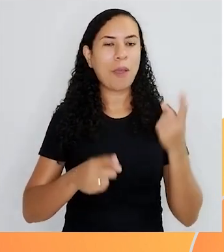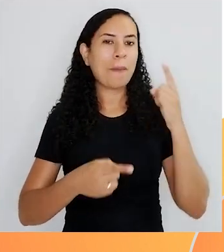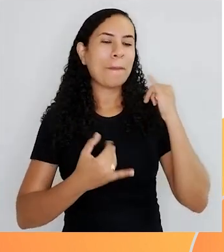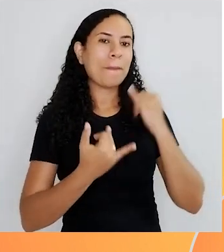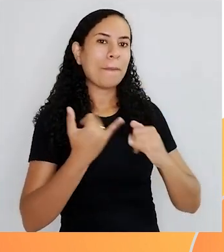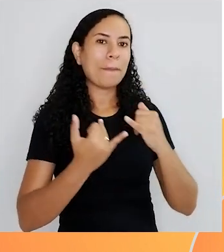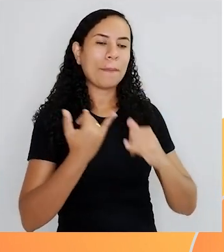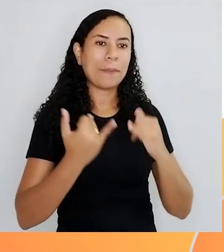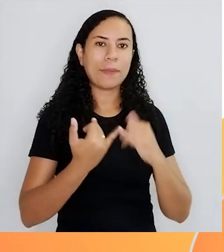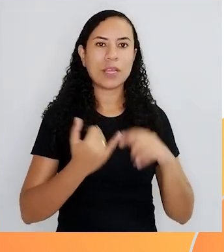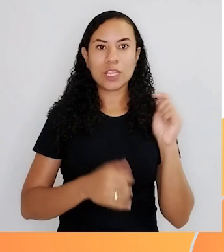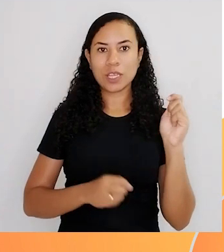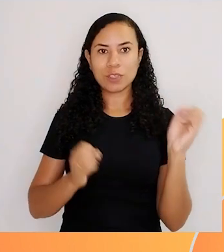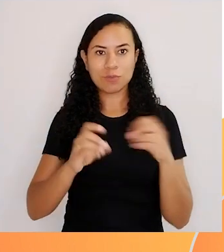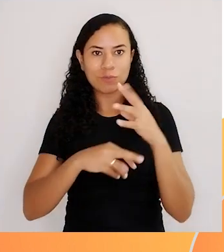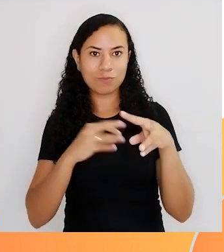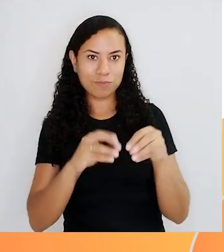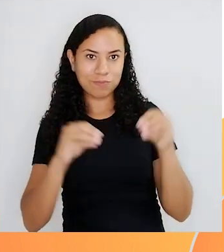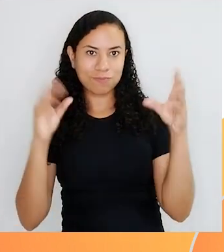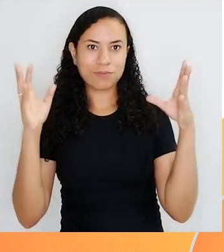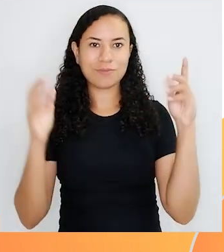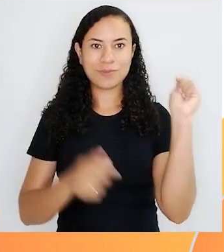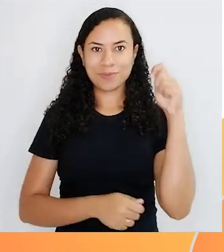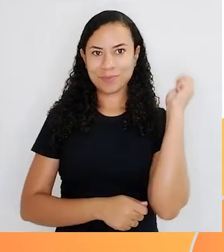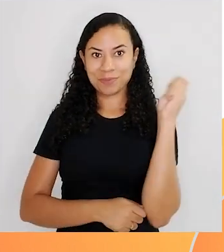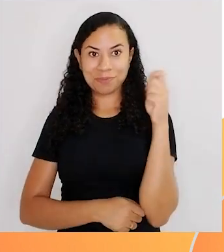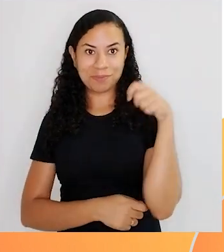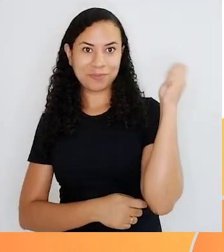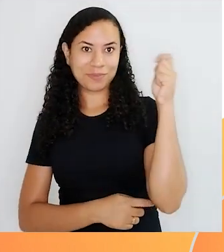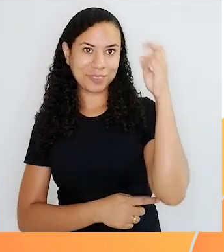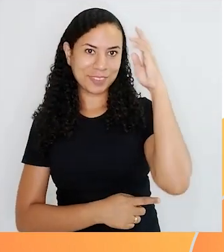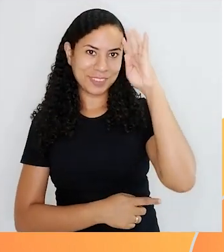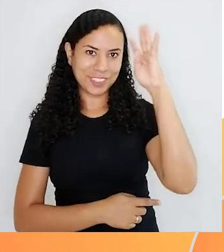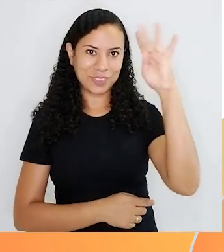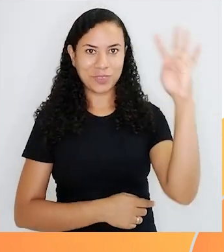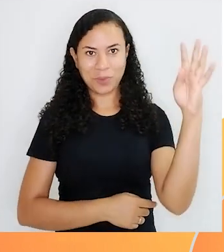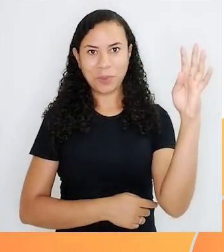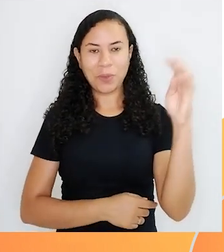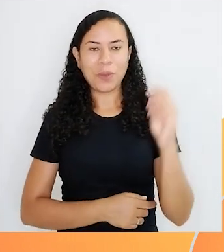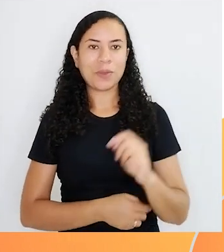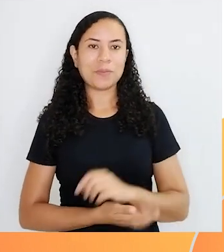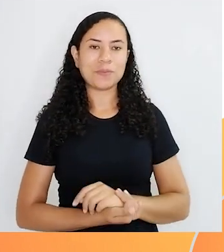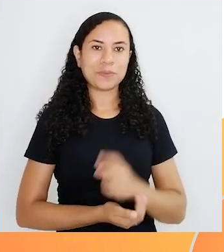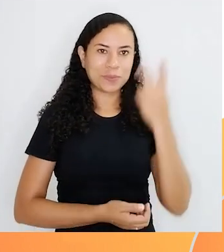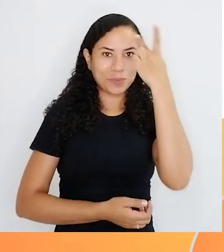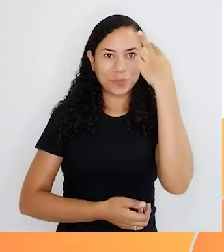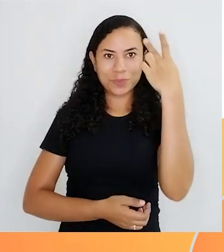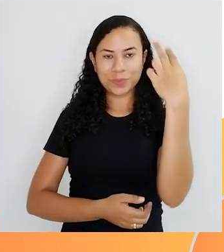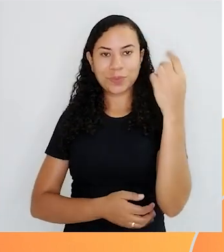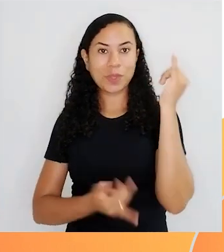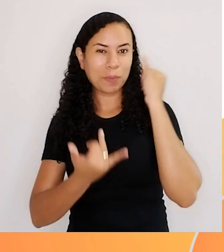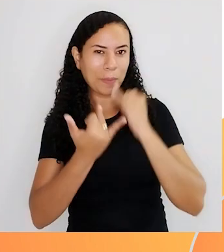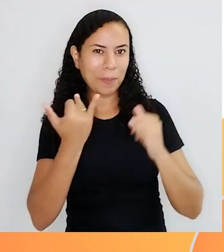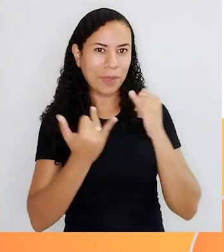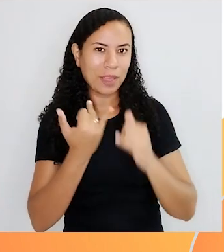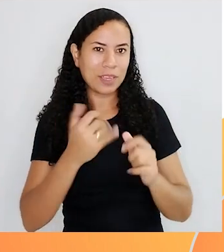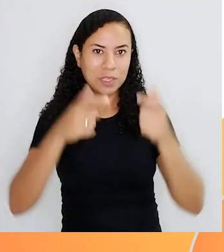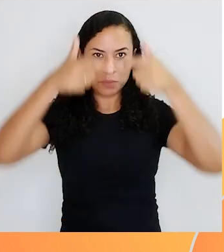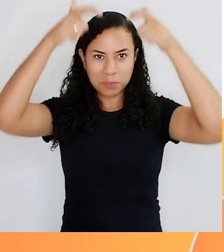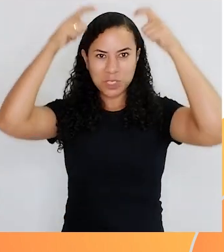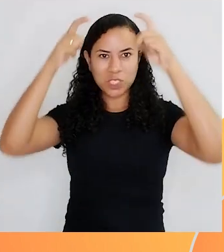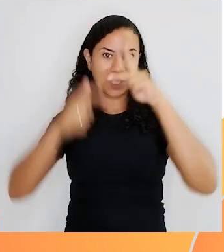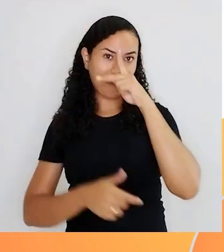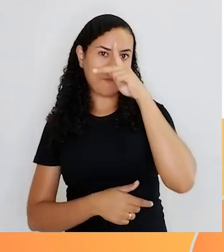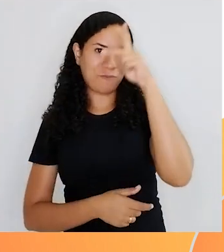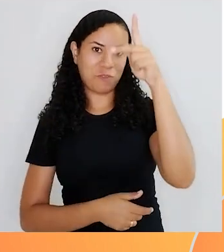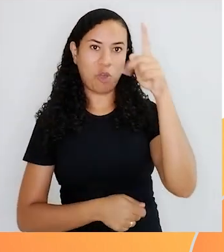aqui, porém ele nos traz uma princesa mais forte, uma princesa moderna. E essa princesa forte e moderna,